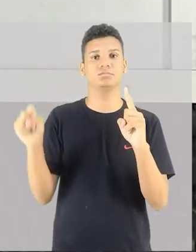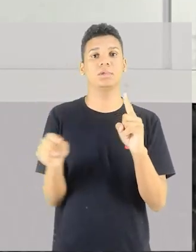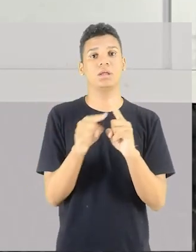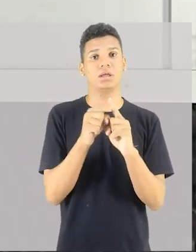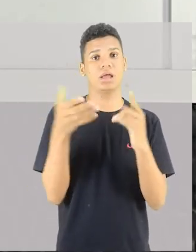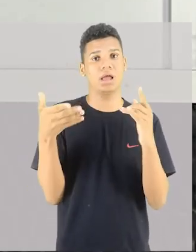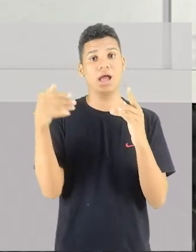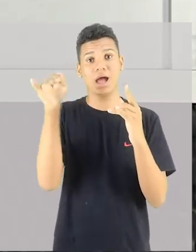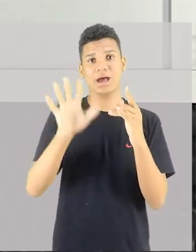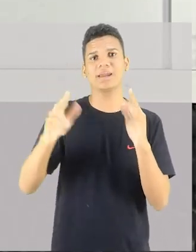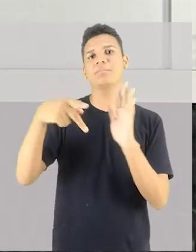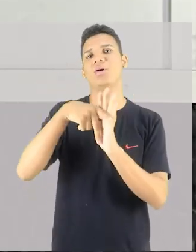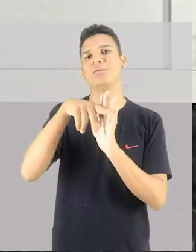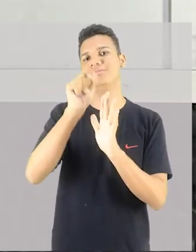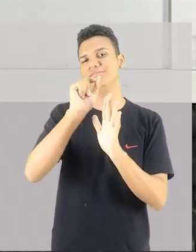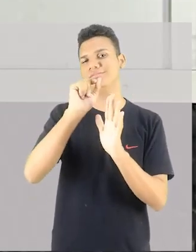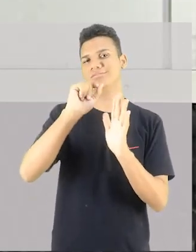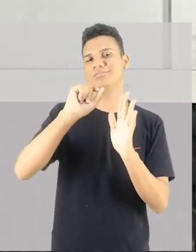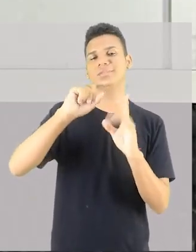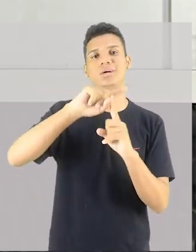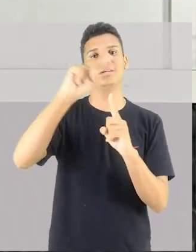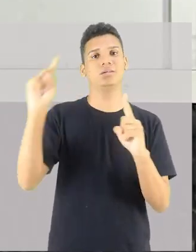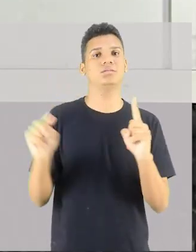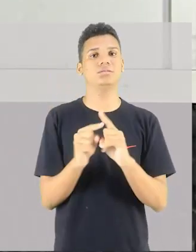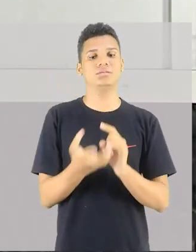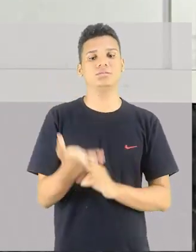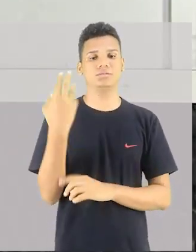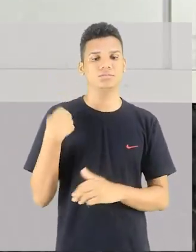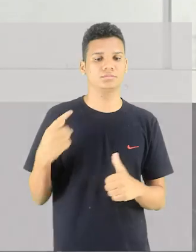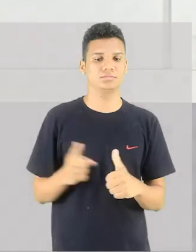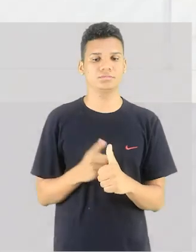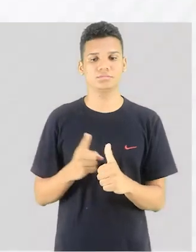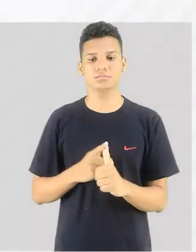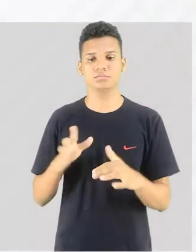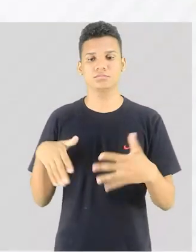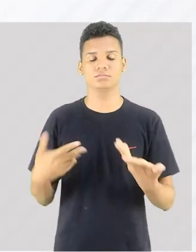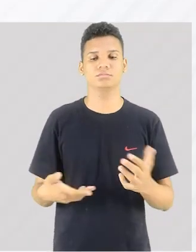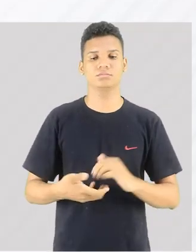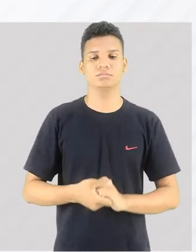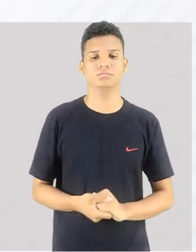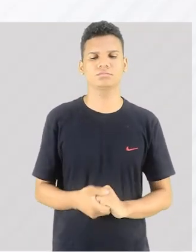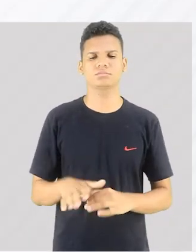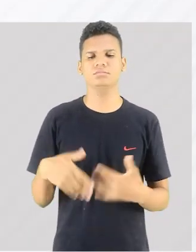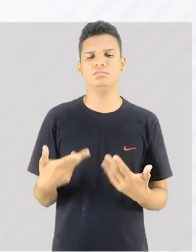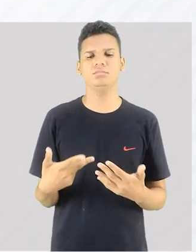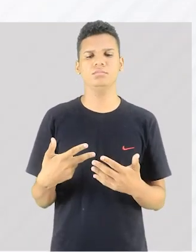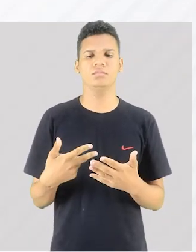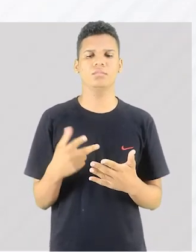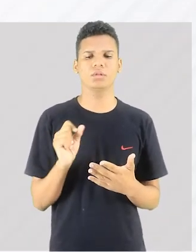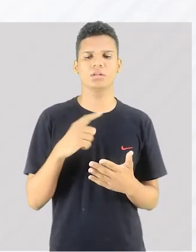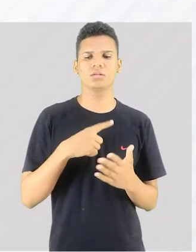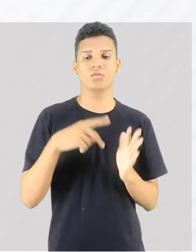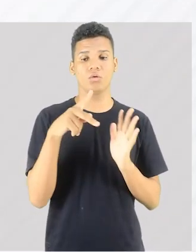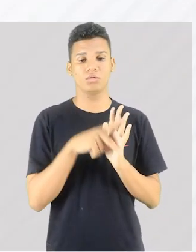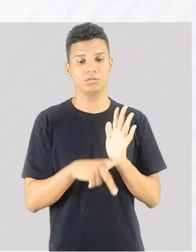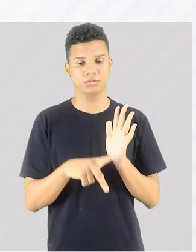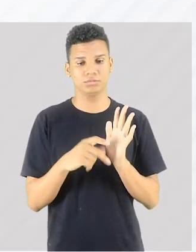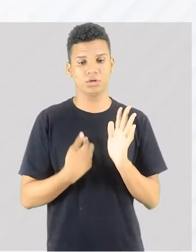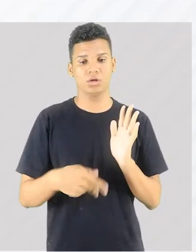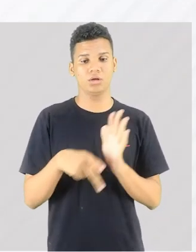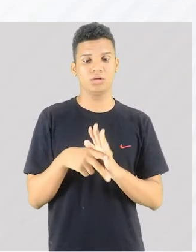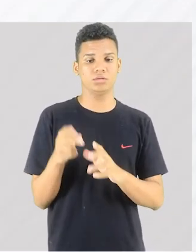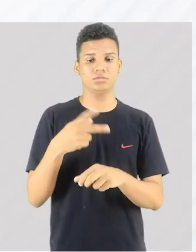circular Beleza então vem comigo pra primeira questão no projeto de arborização de uma